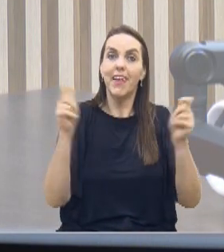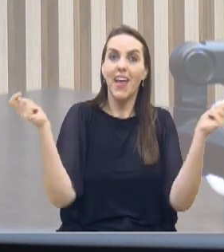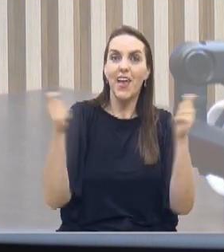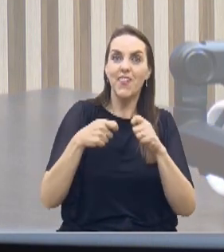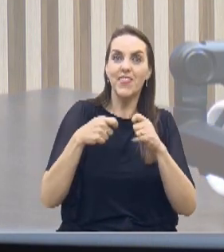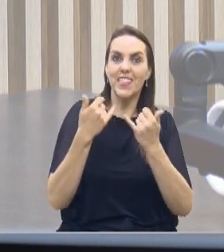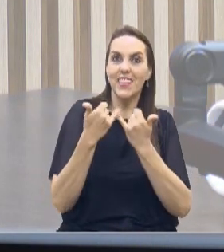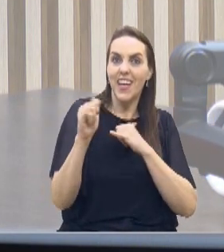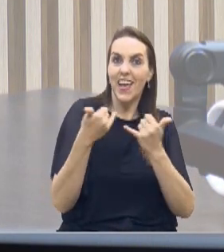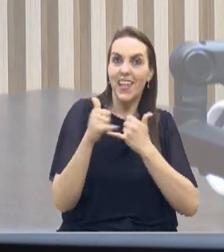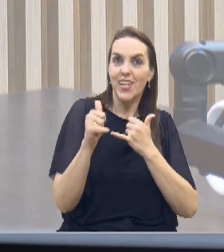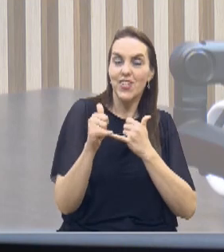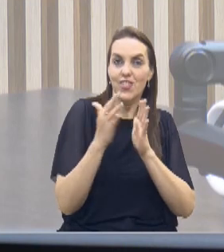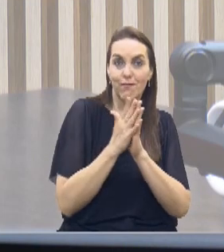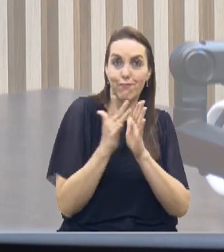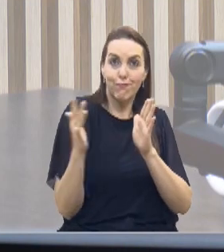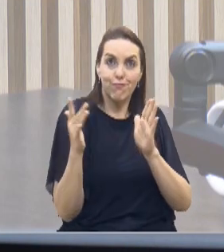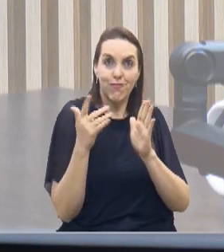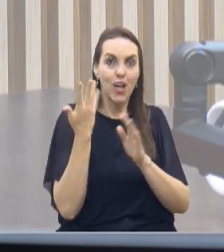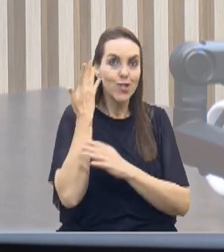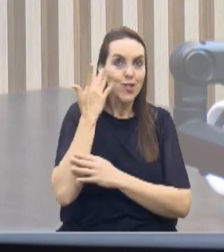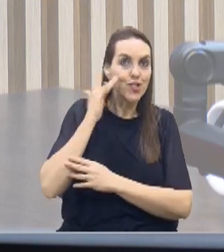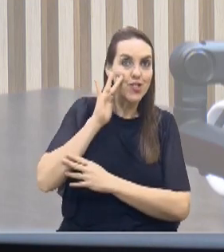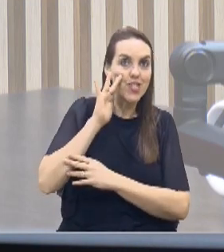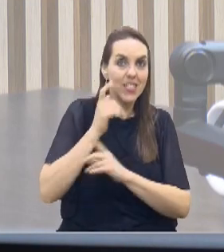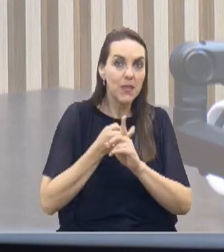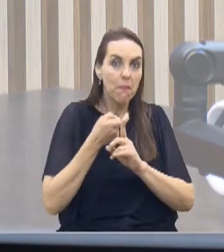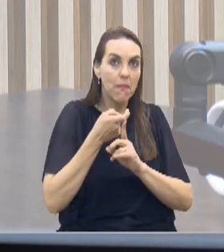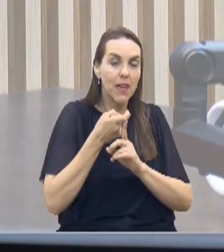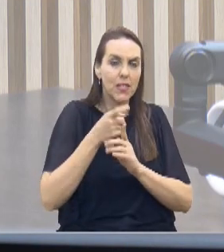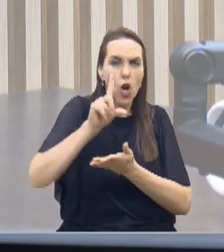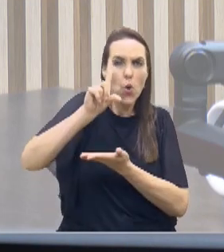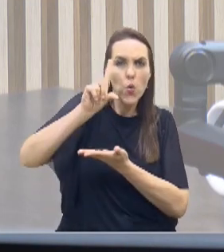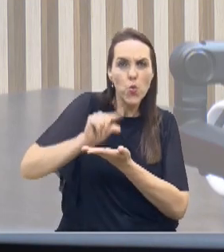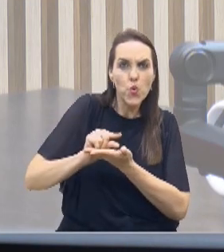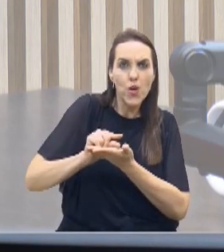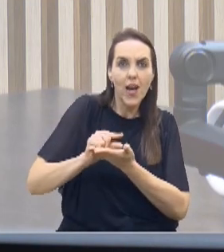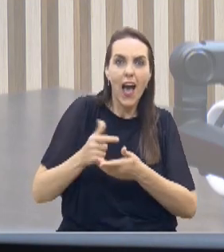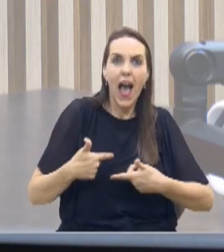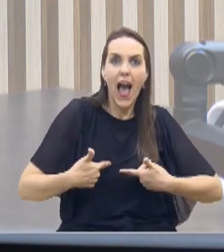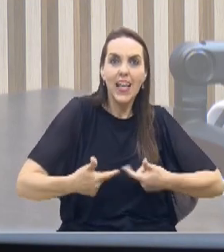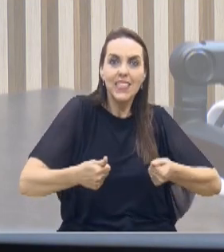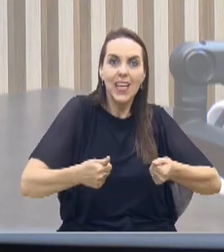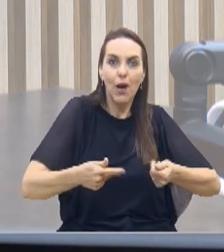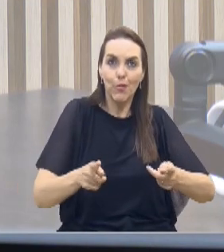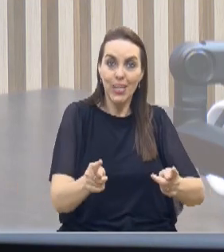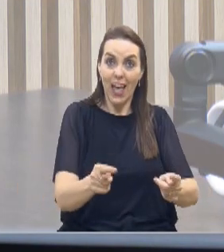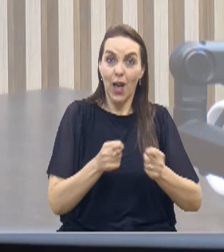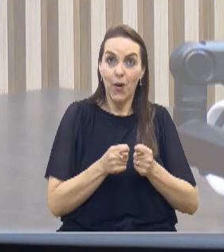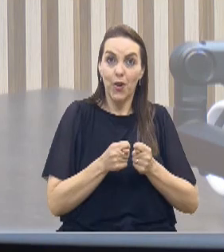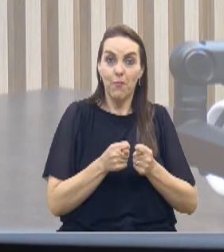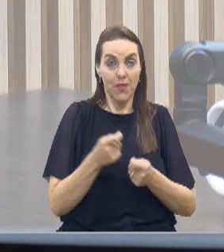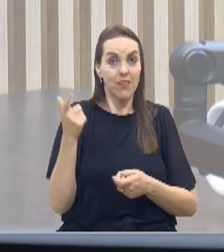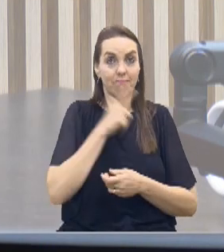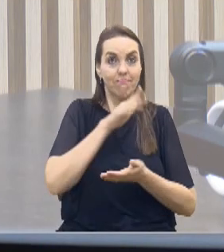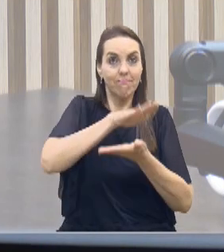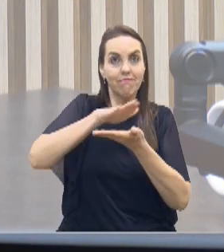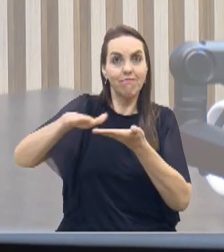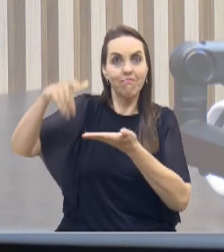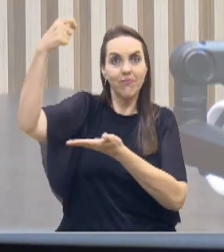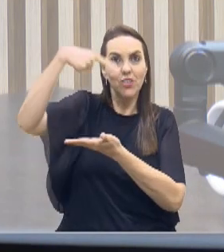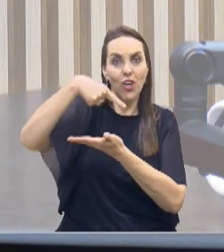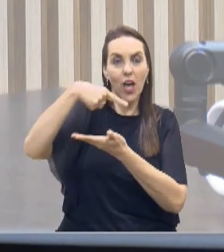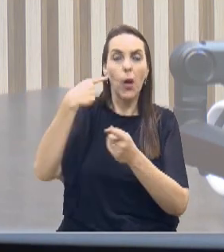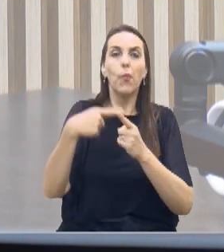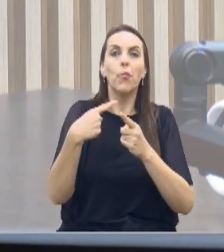nos últimos dias, no último mês, enfim, quanto a gente reduziu, quanto a gente deixou de gastar efetivamente por ter placas solares, porque